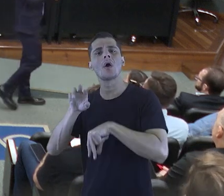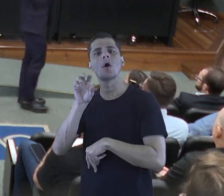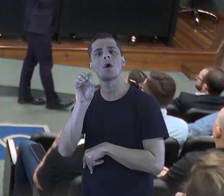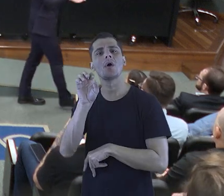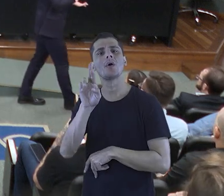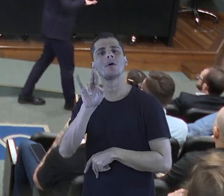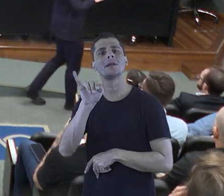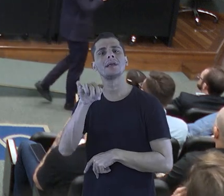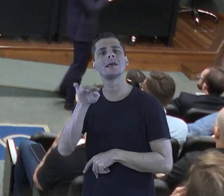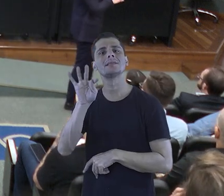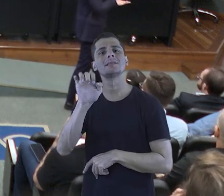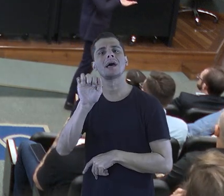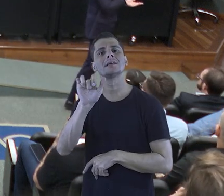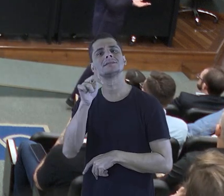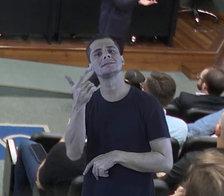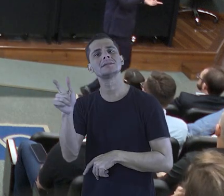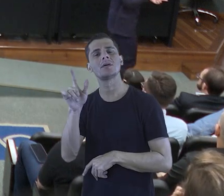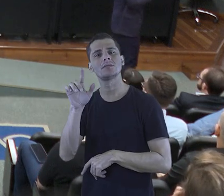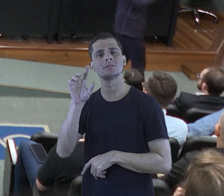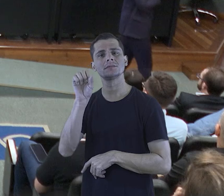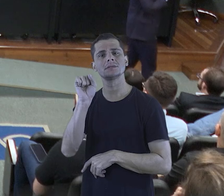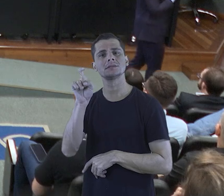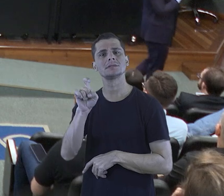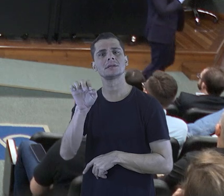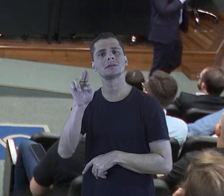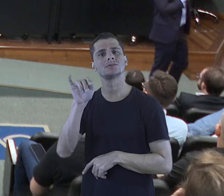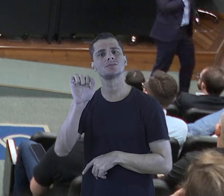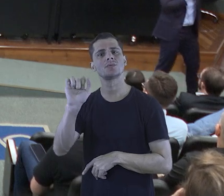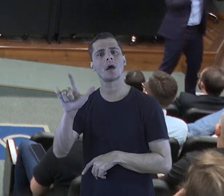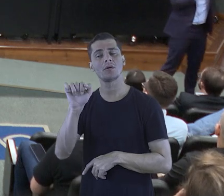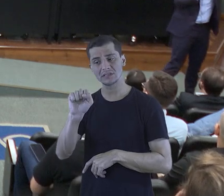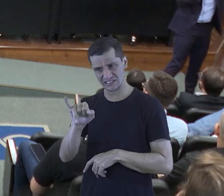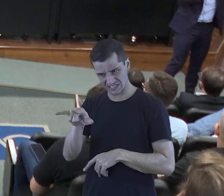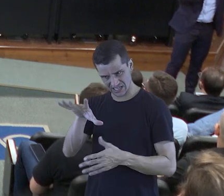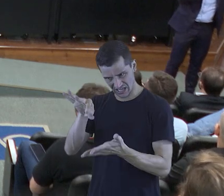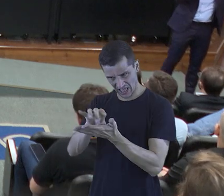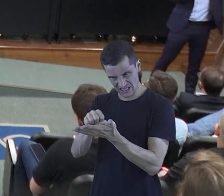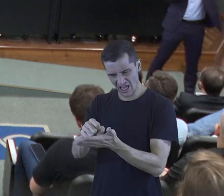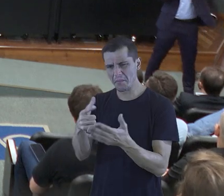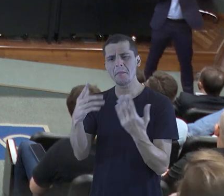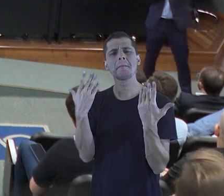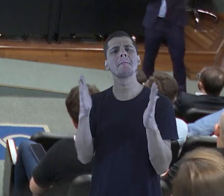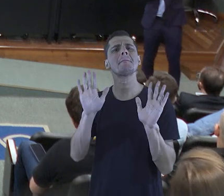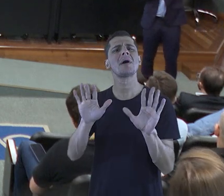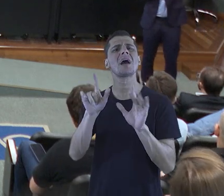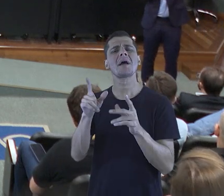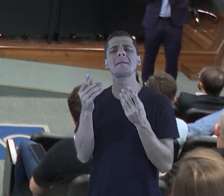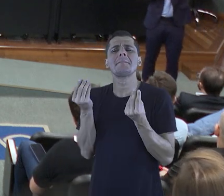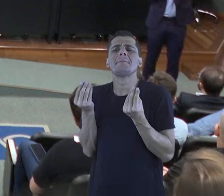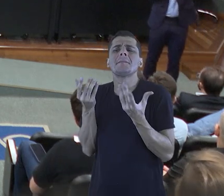Por que interessa para fins de recadastramento? E daí é interessante, se você não fizer o recadastramento, você não recebe.